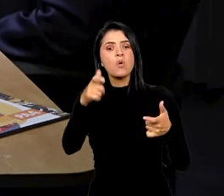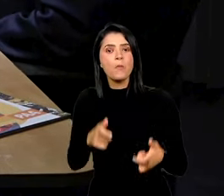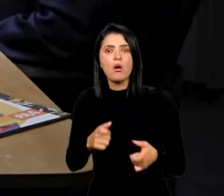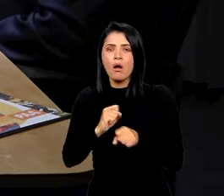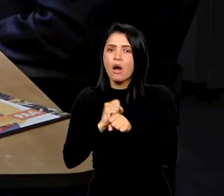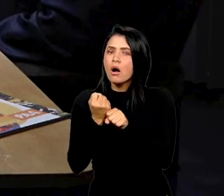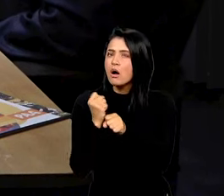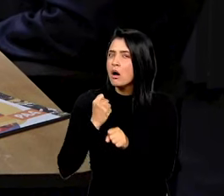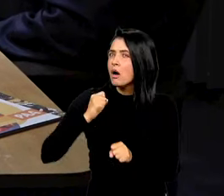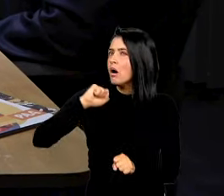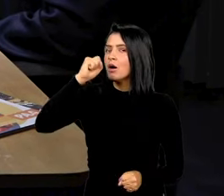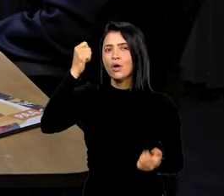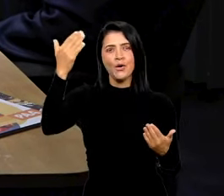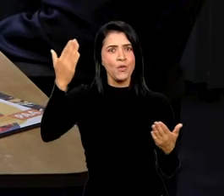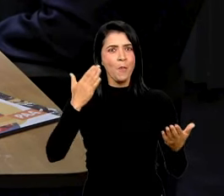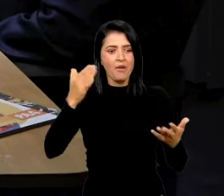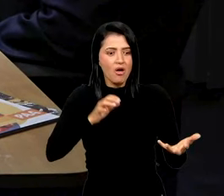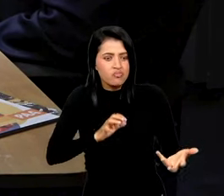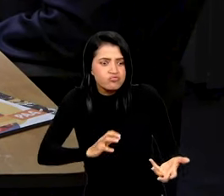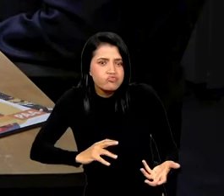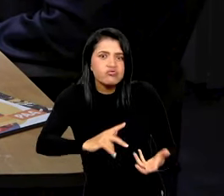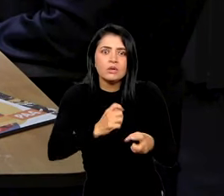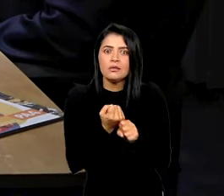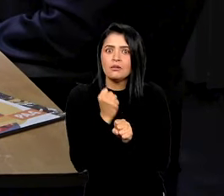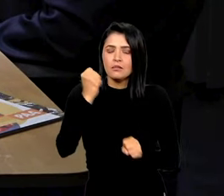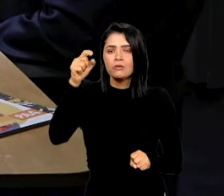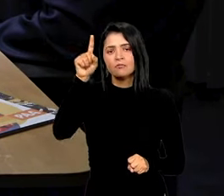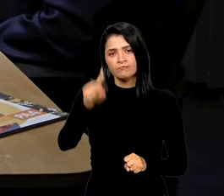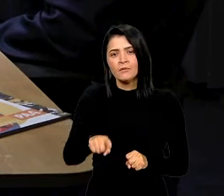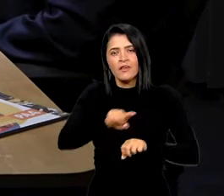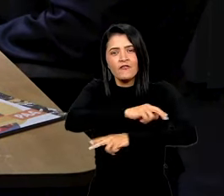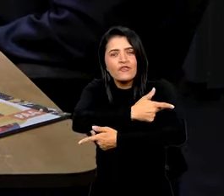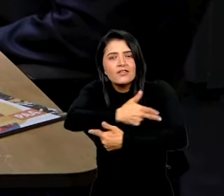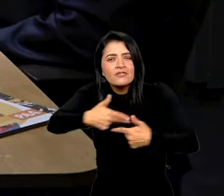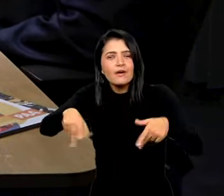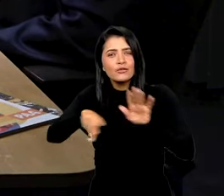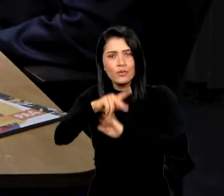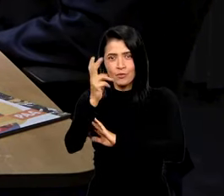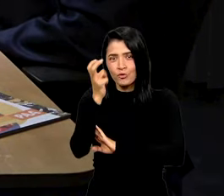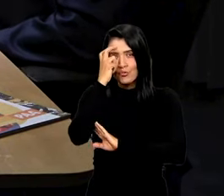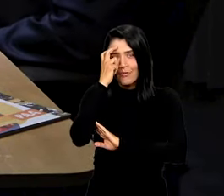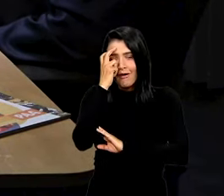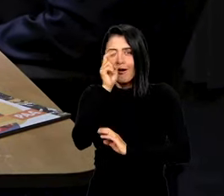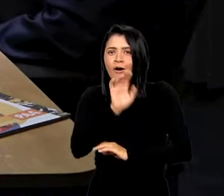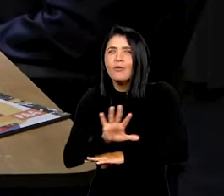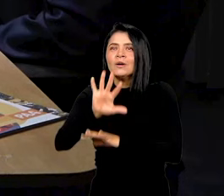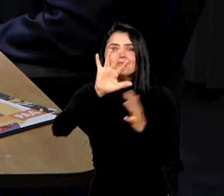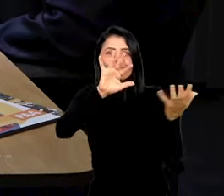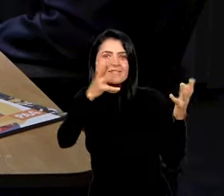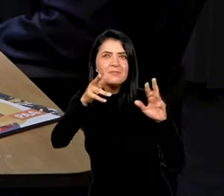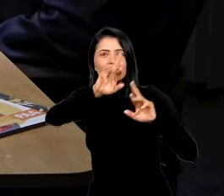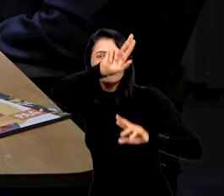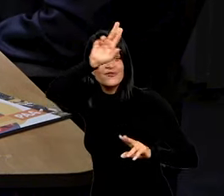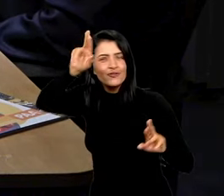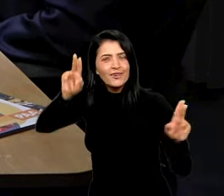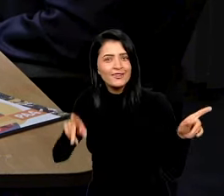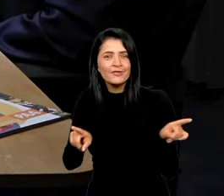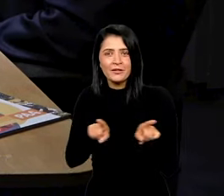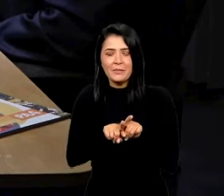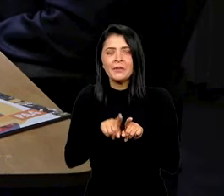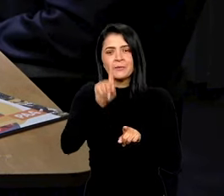país continental, tem uma diversidade cultural, uma diversidade territorial, climática muito